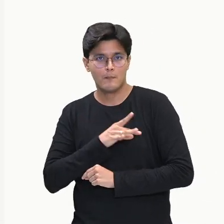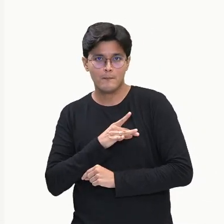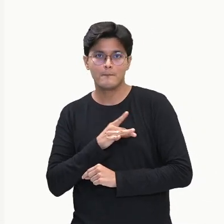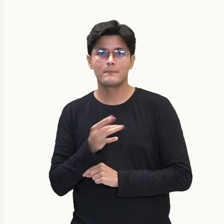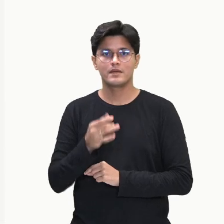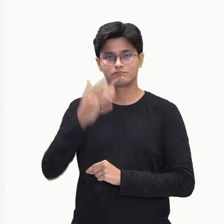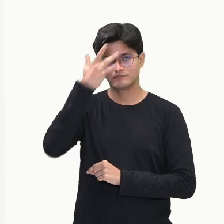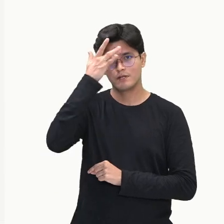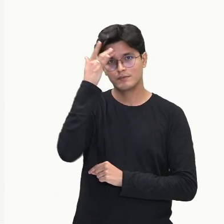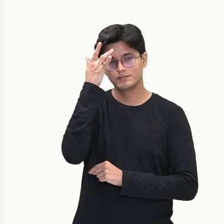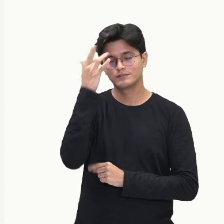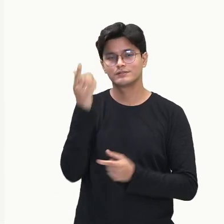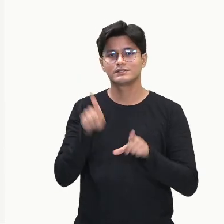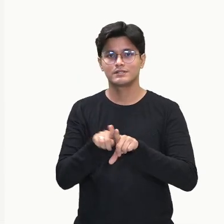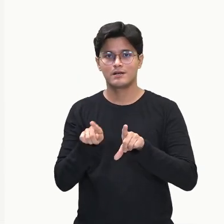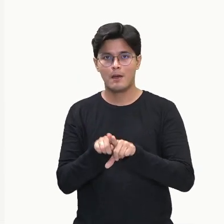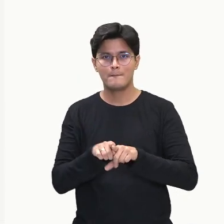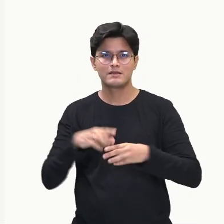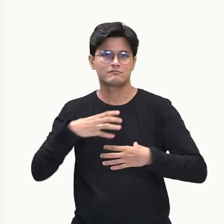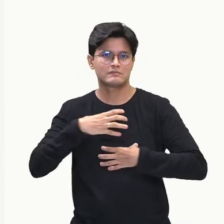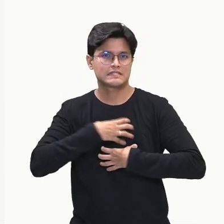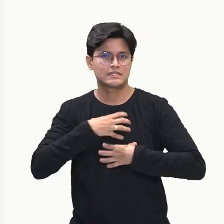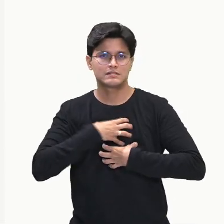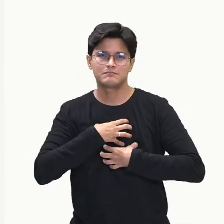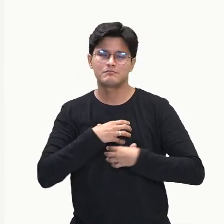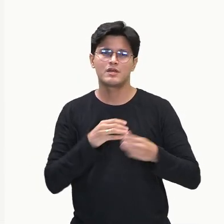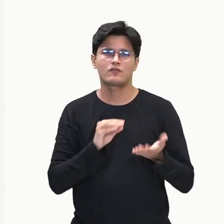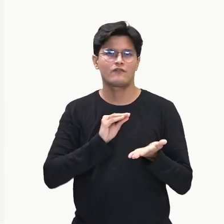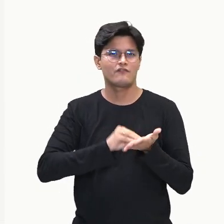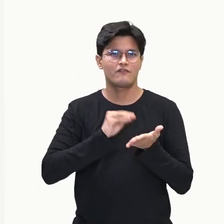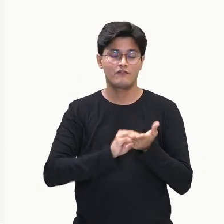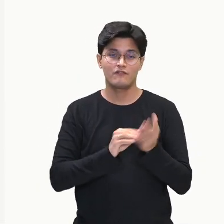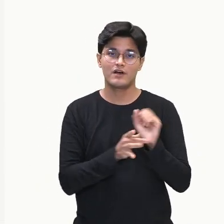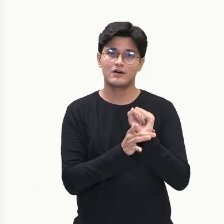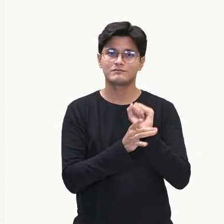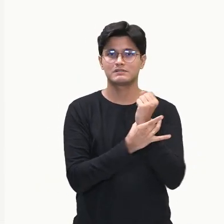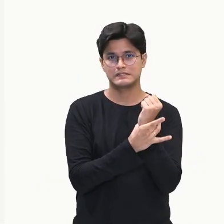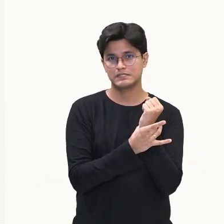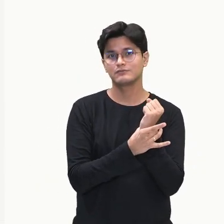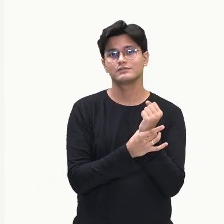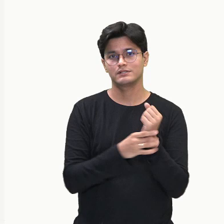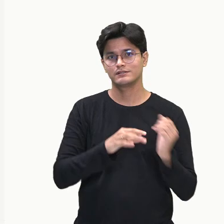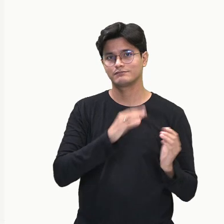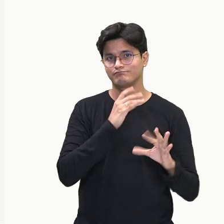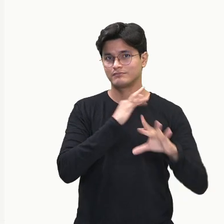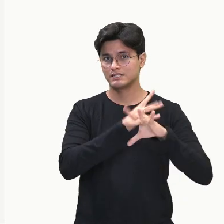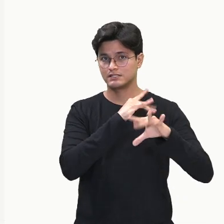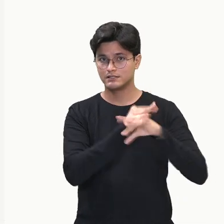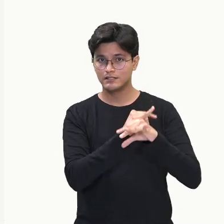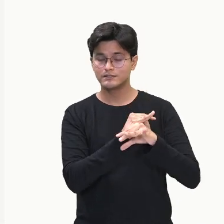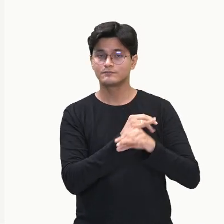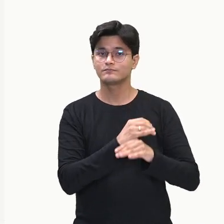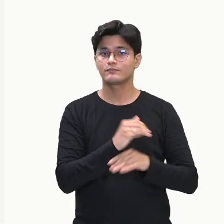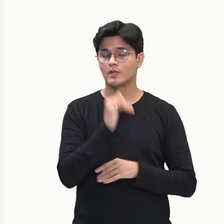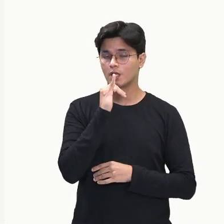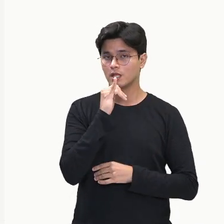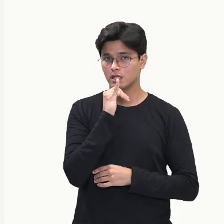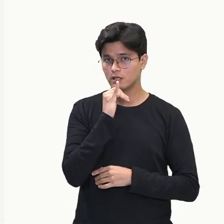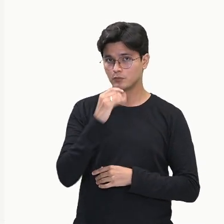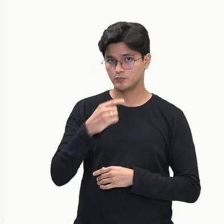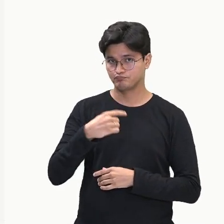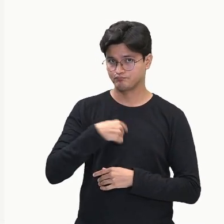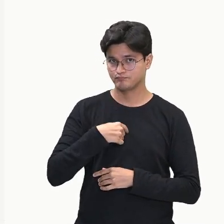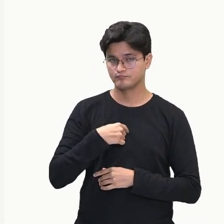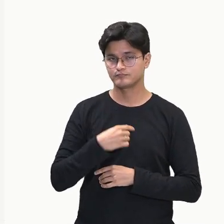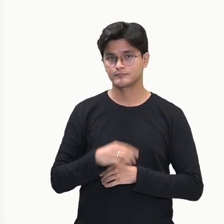aquele sentimento de insegurança em toda a cidade. Eu, por exemplo,